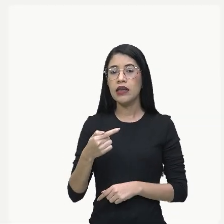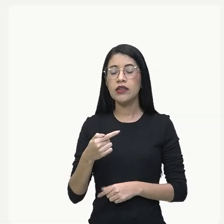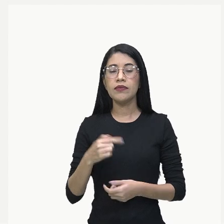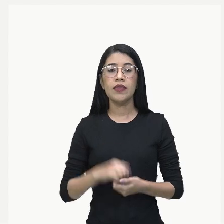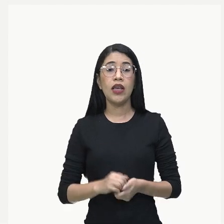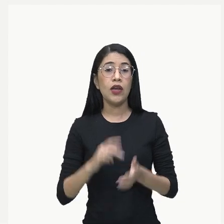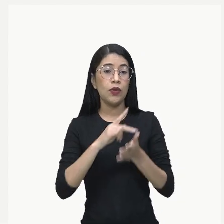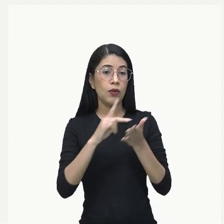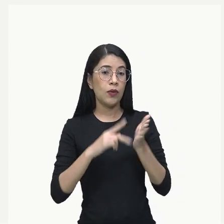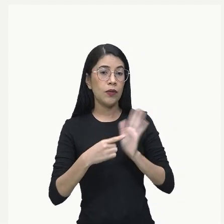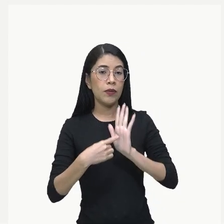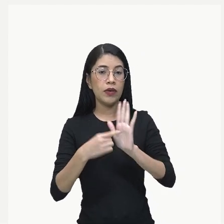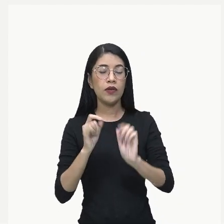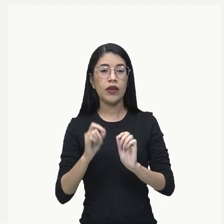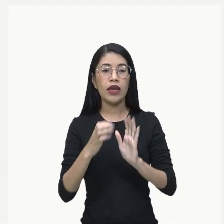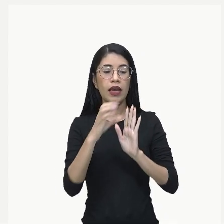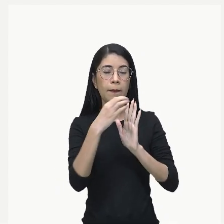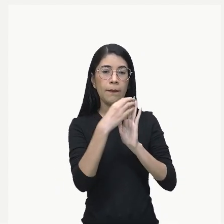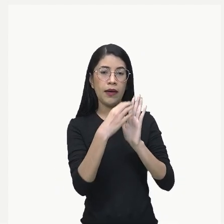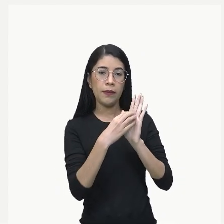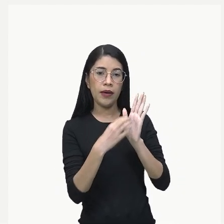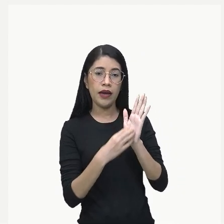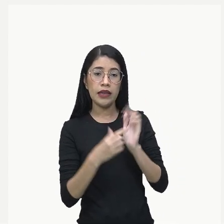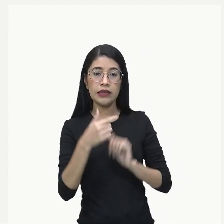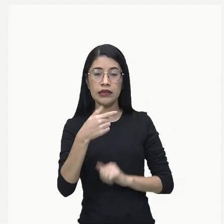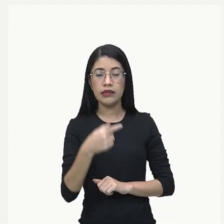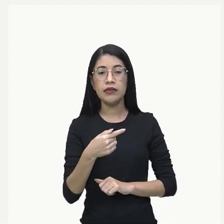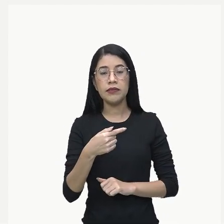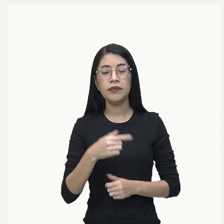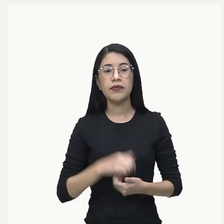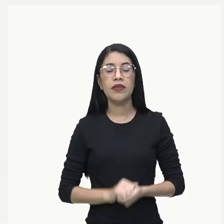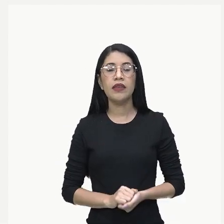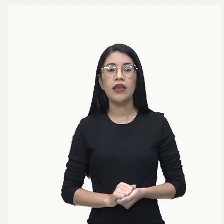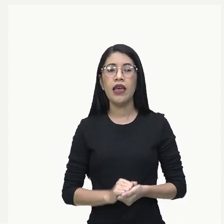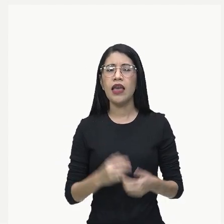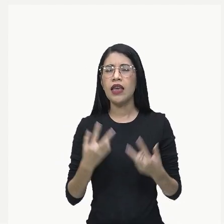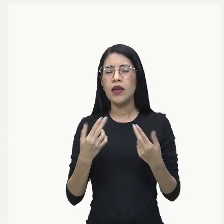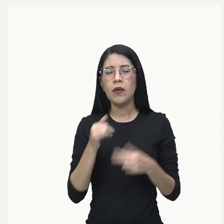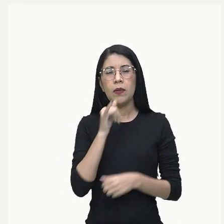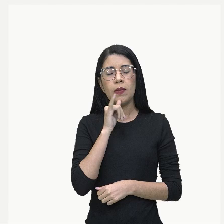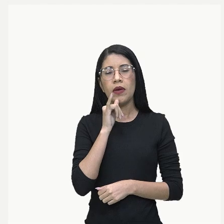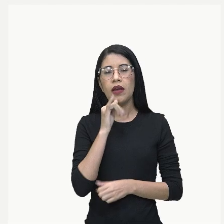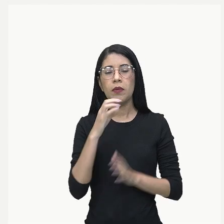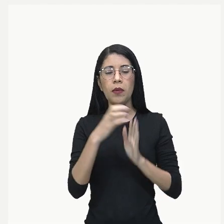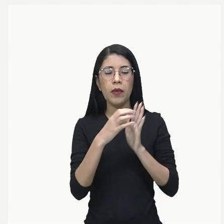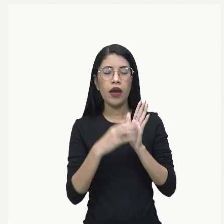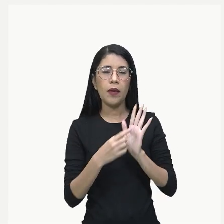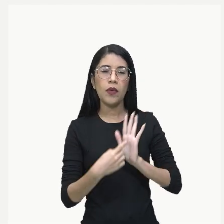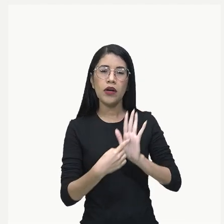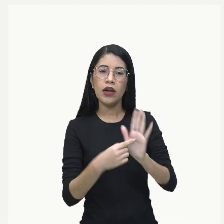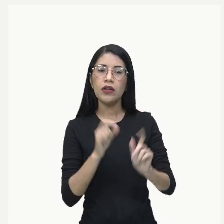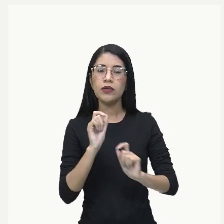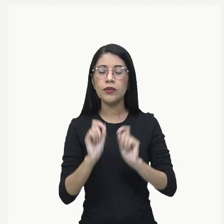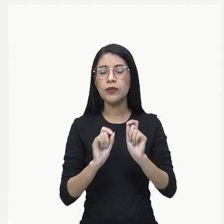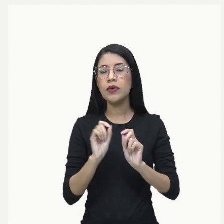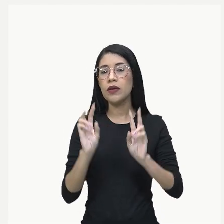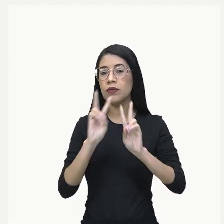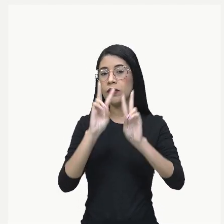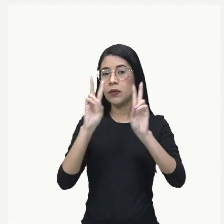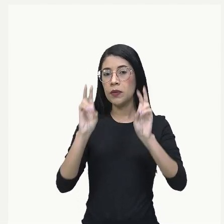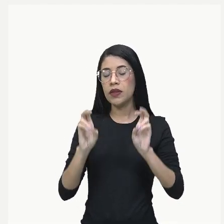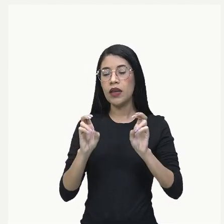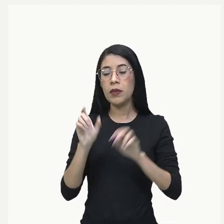temos 7 estrofes. É como se cada uma das estrofes buscasse abordar e mostrar